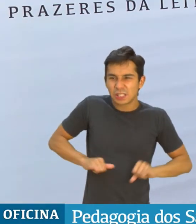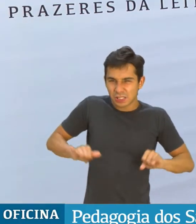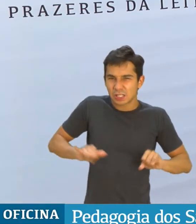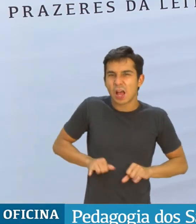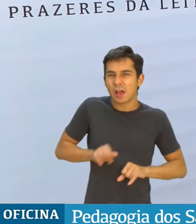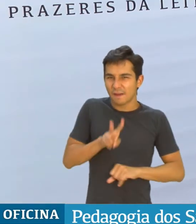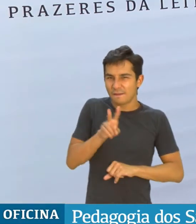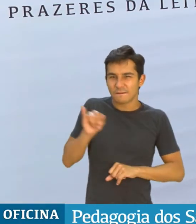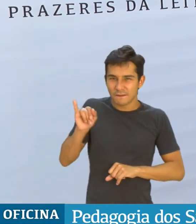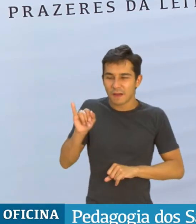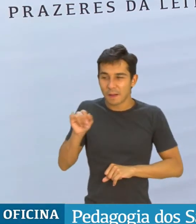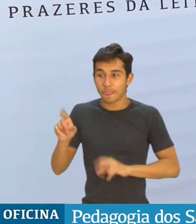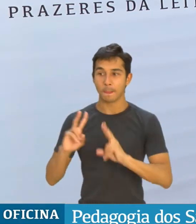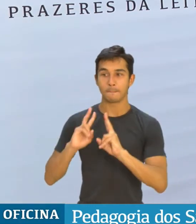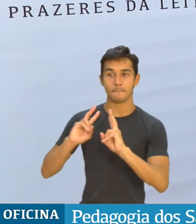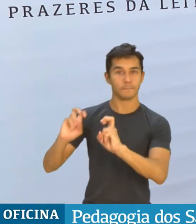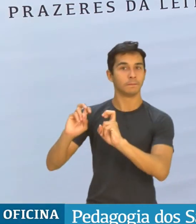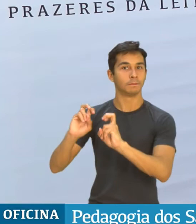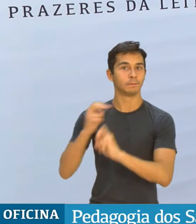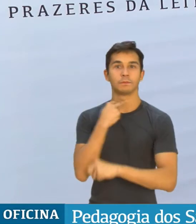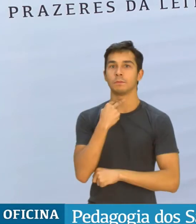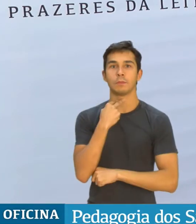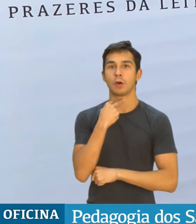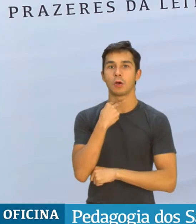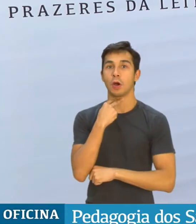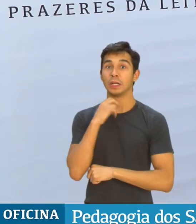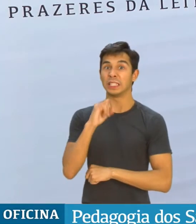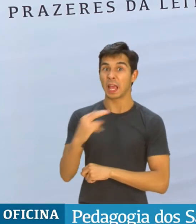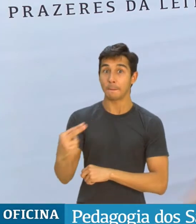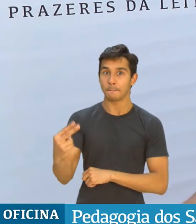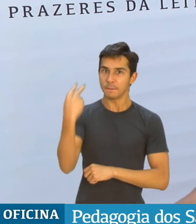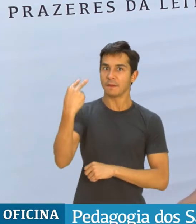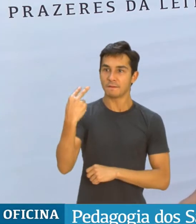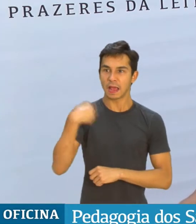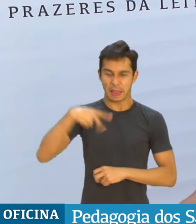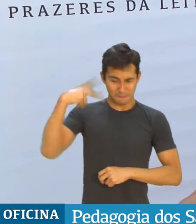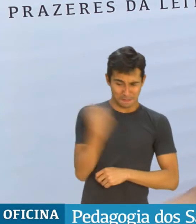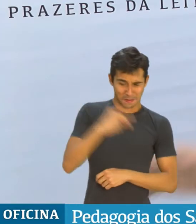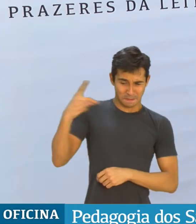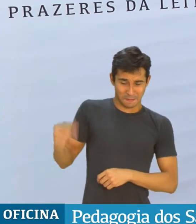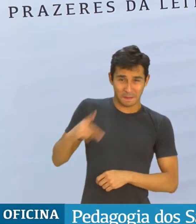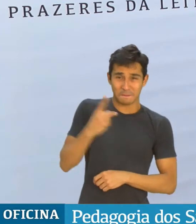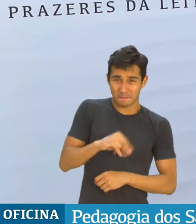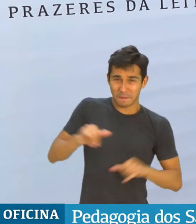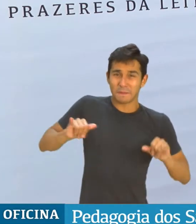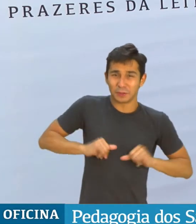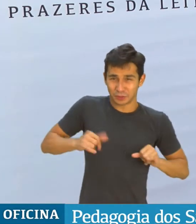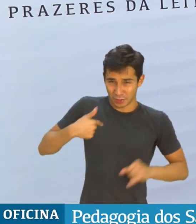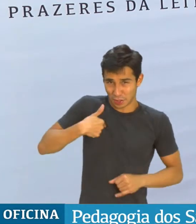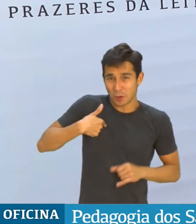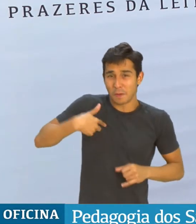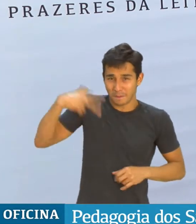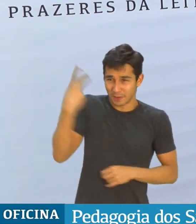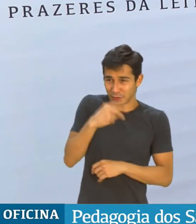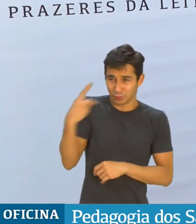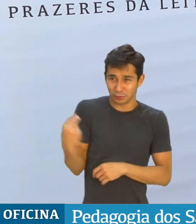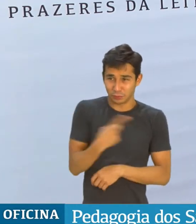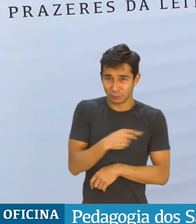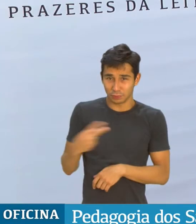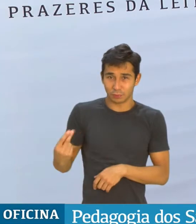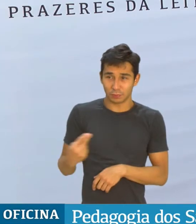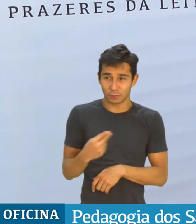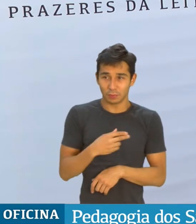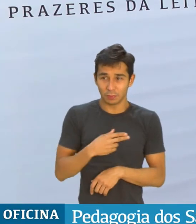ser na trairagem para ele não me machucar mais, não mexer mais comigo. Nem com a Beatriz. Aliás, eu falei, faz o que quiser nesse meu